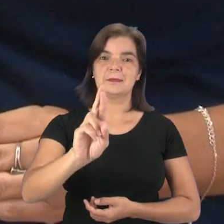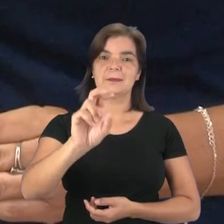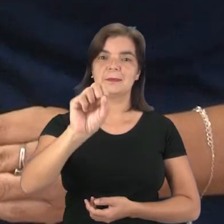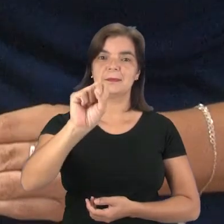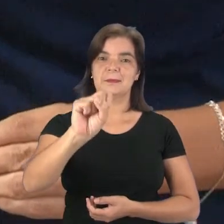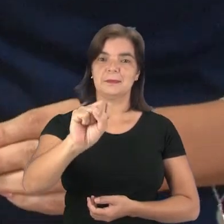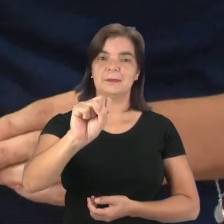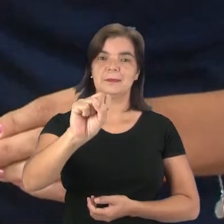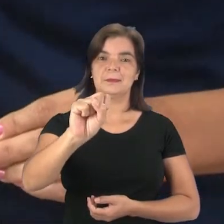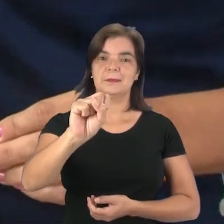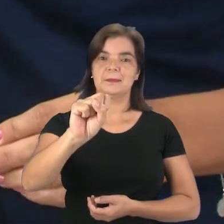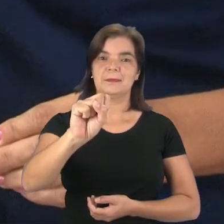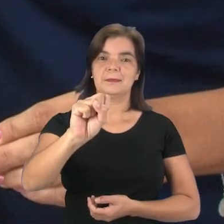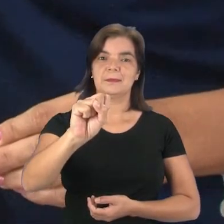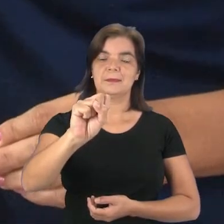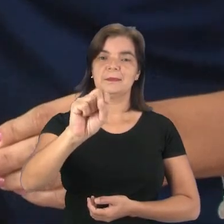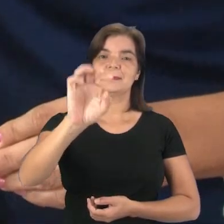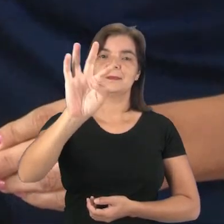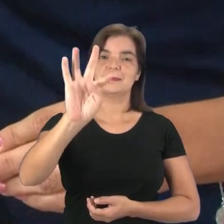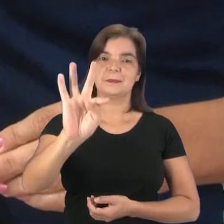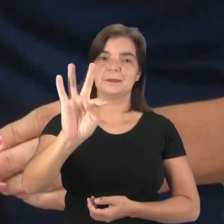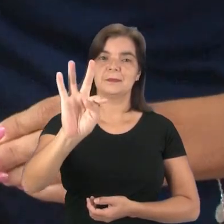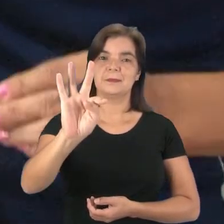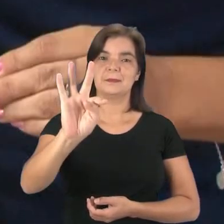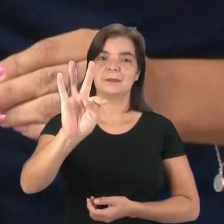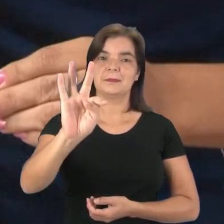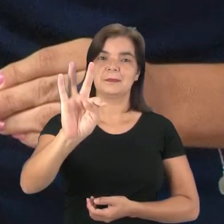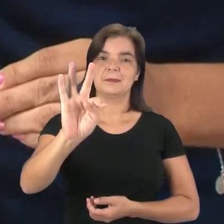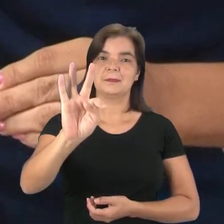s t